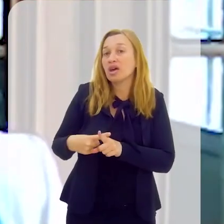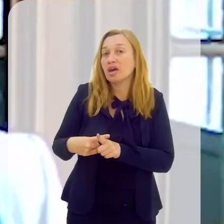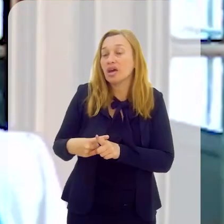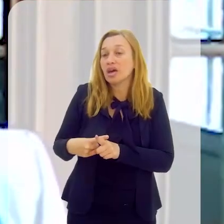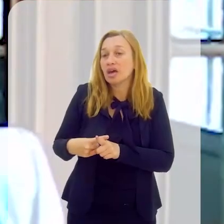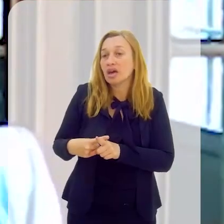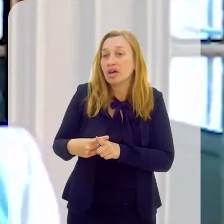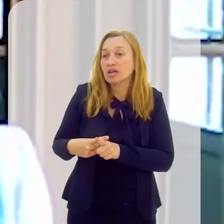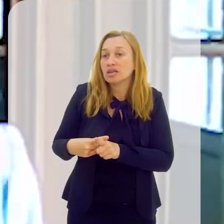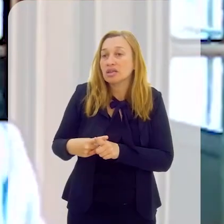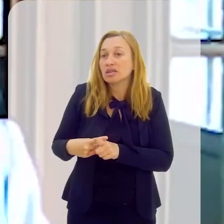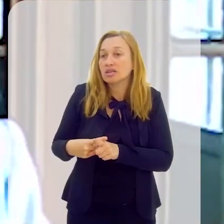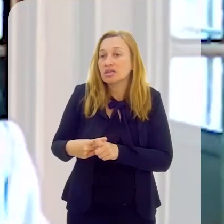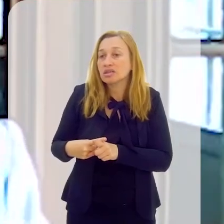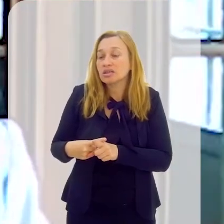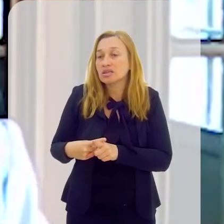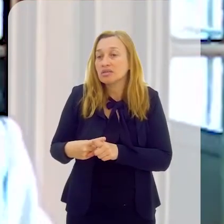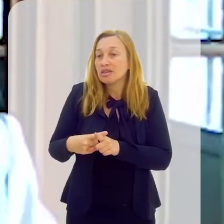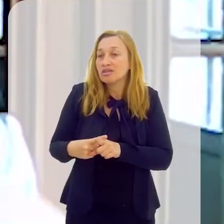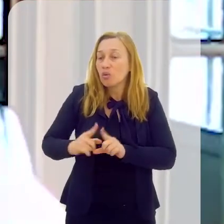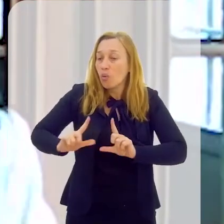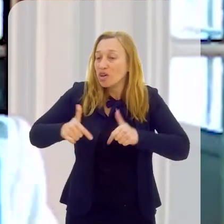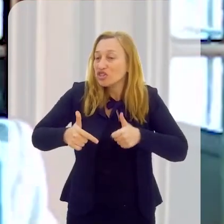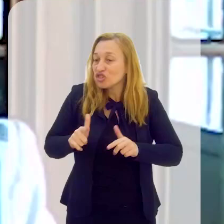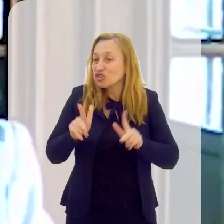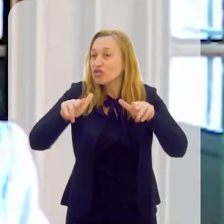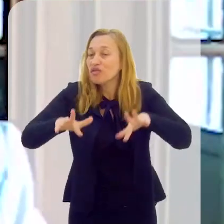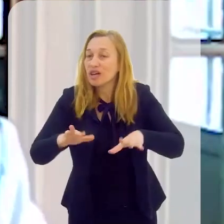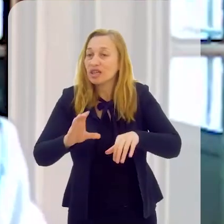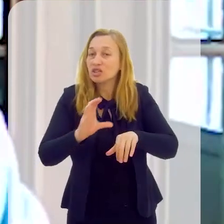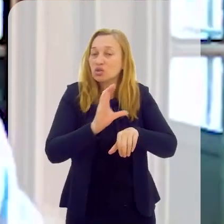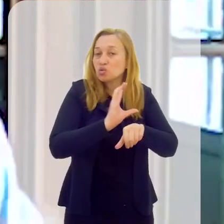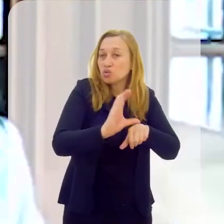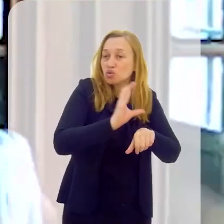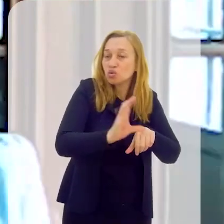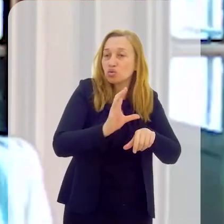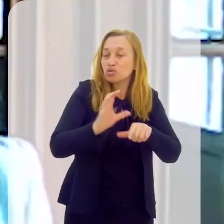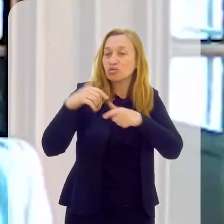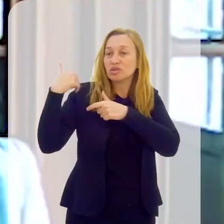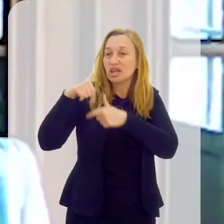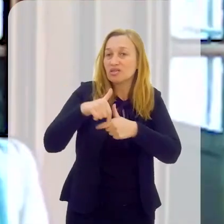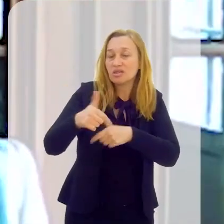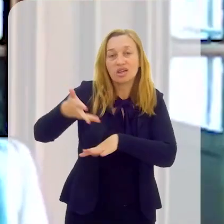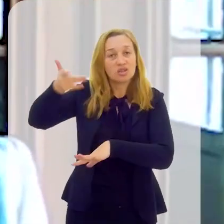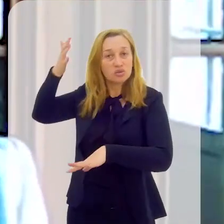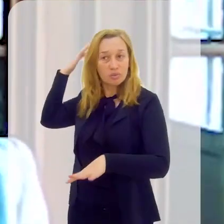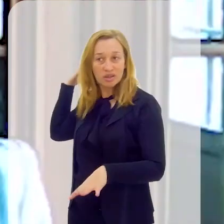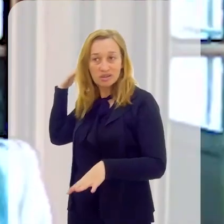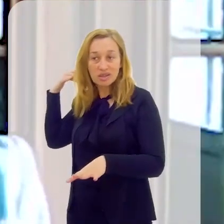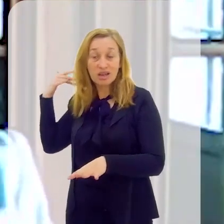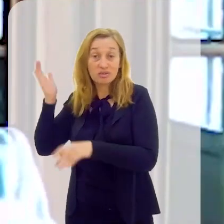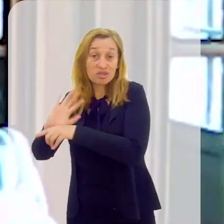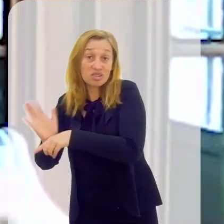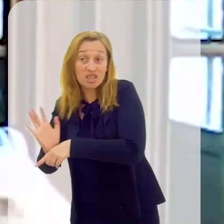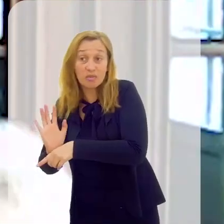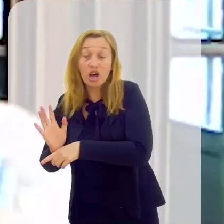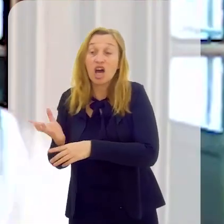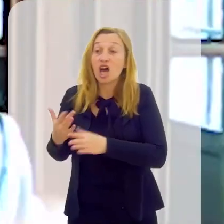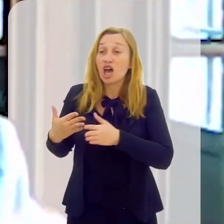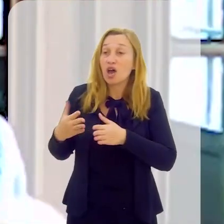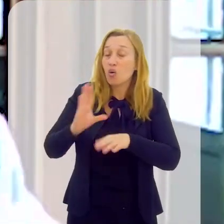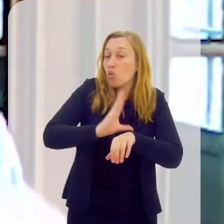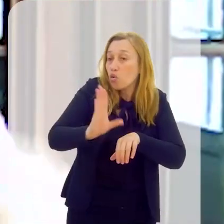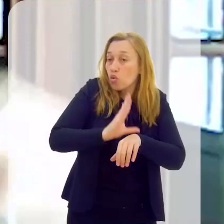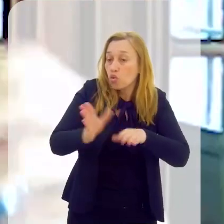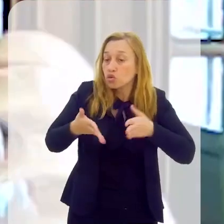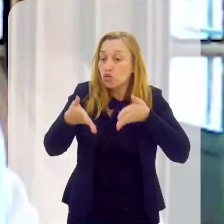porque ele veio trazer até um frescor diferente aos cursos tradicionais de cinema, porque é um curso muito